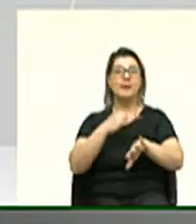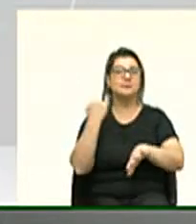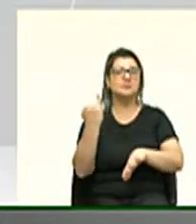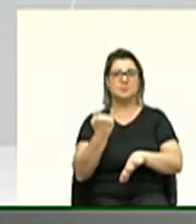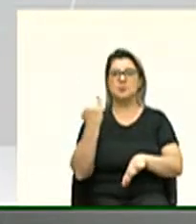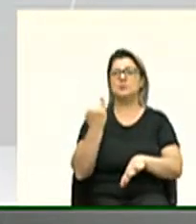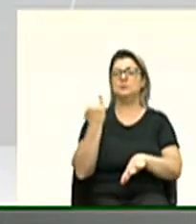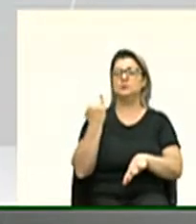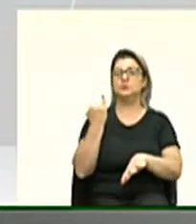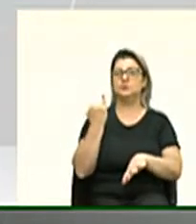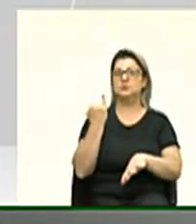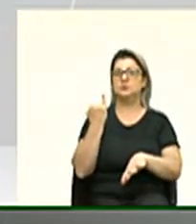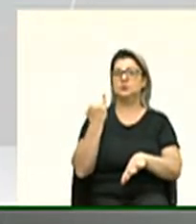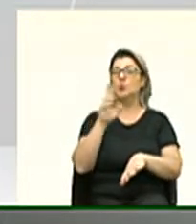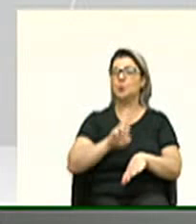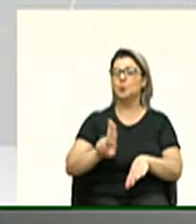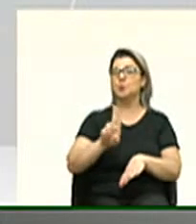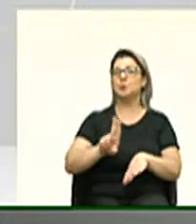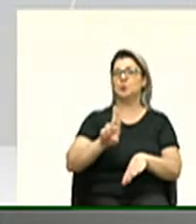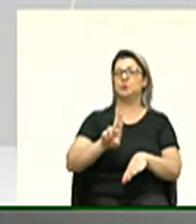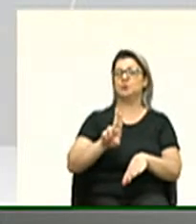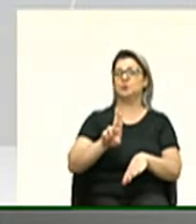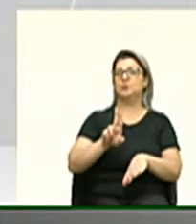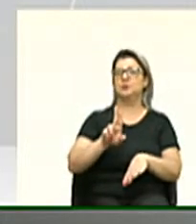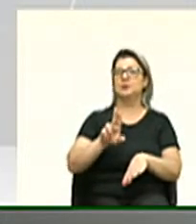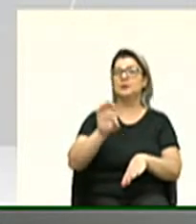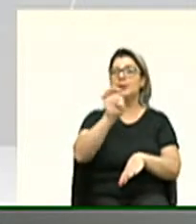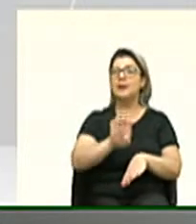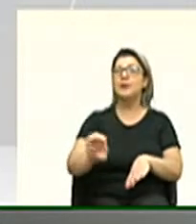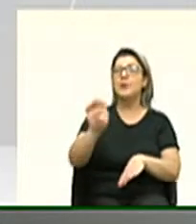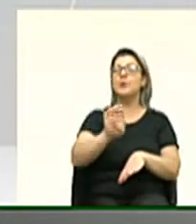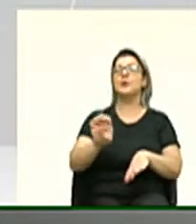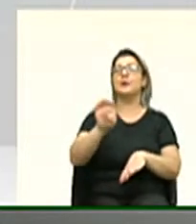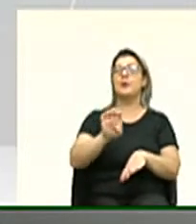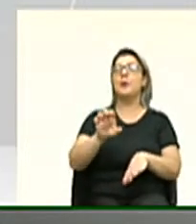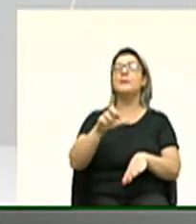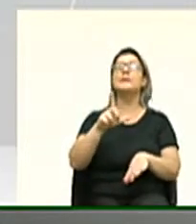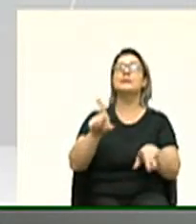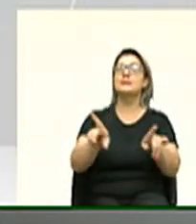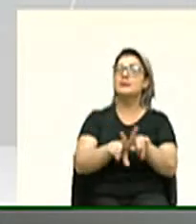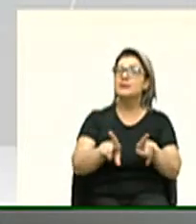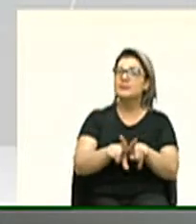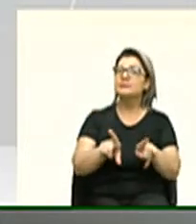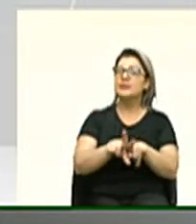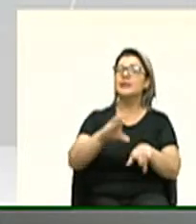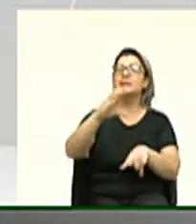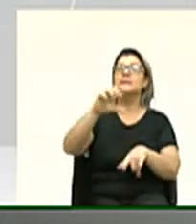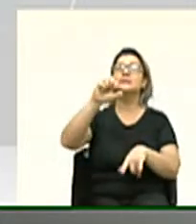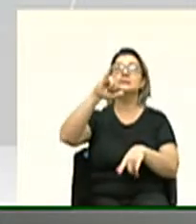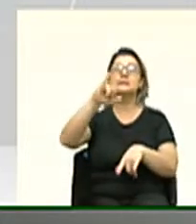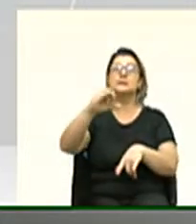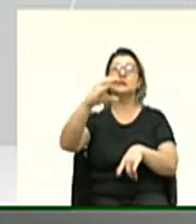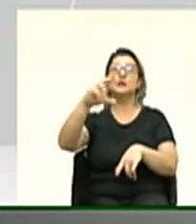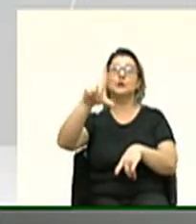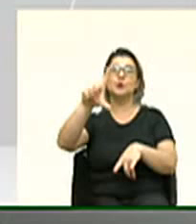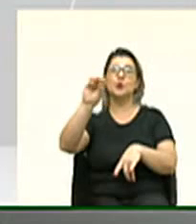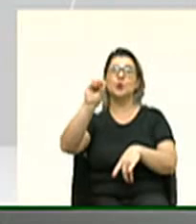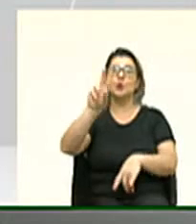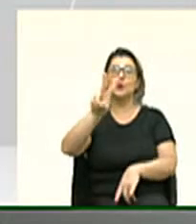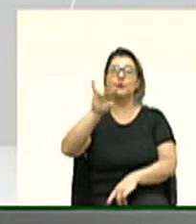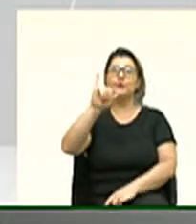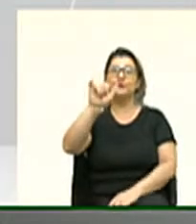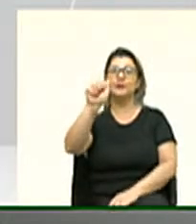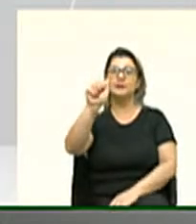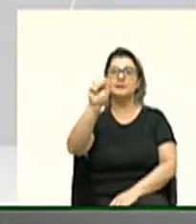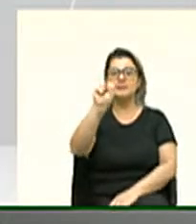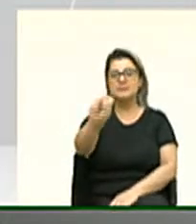importantes. Na Europa, inclusive, se discute ciclovias entre cidades, até mesmo ligando o país. Nos Estados Unidos, a cidade de Nova